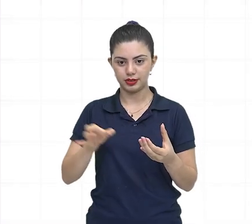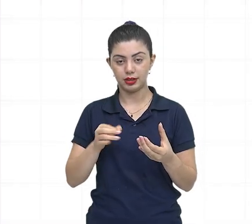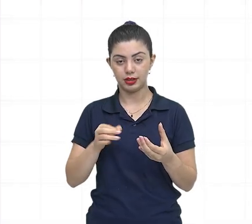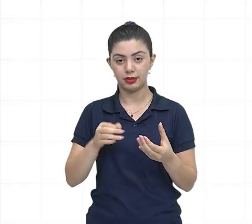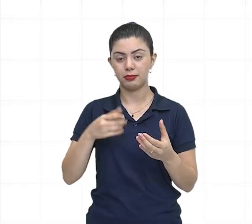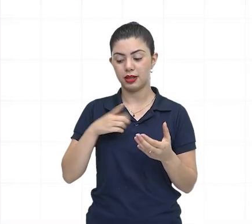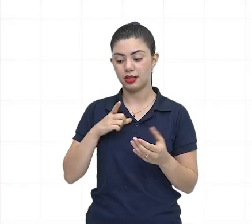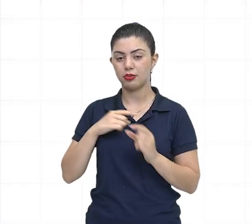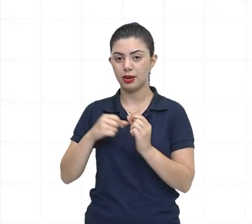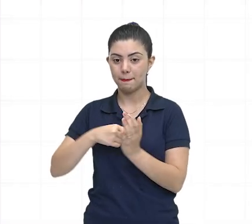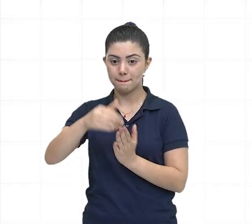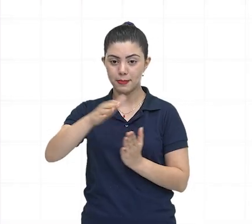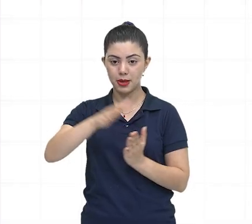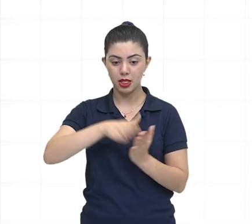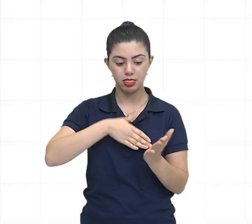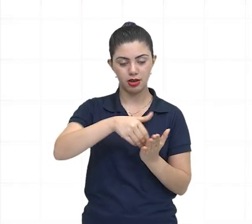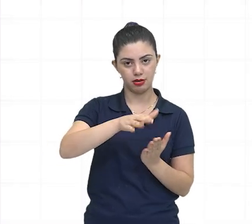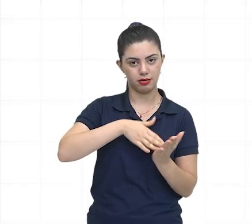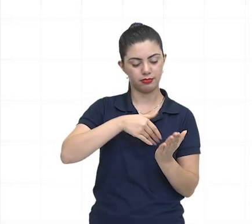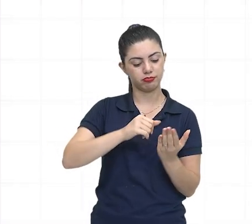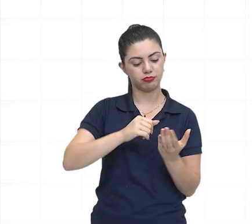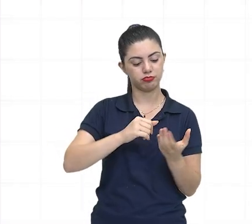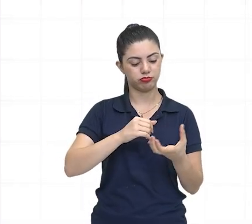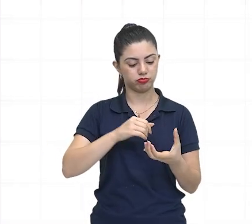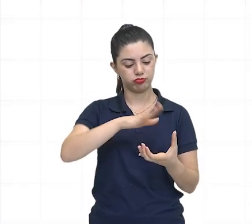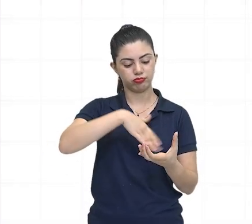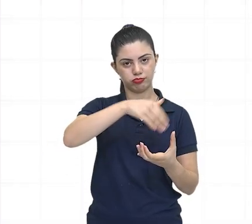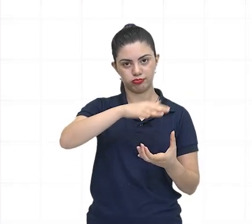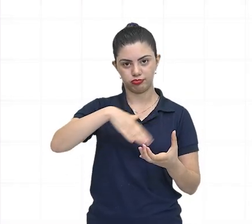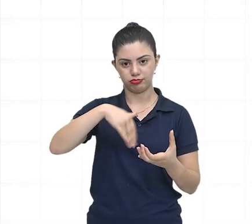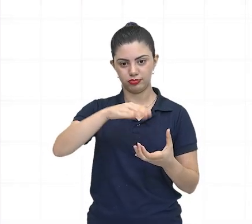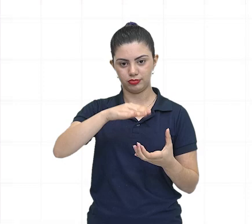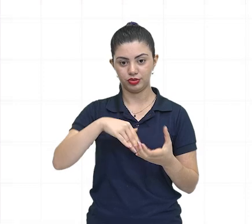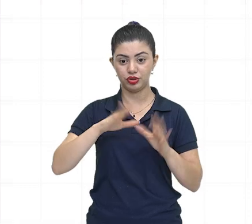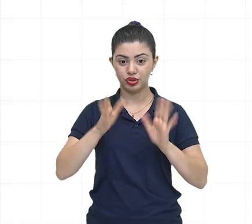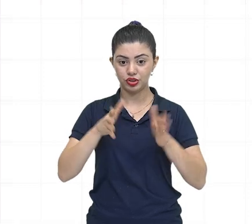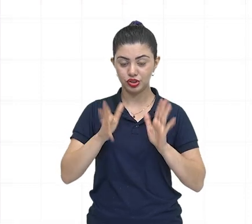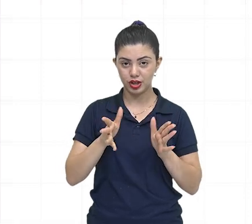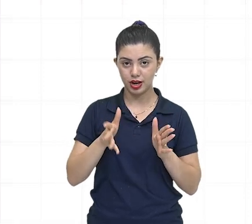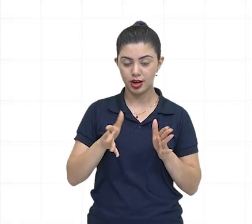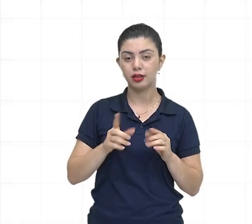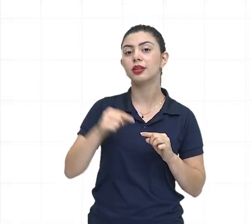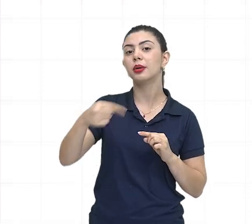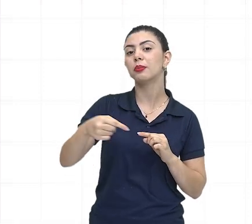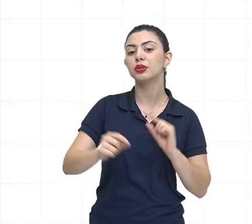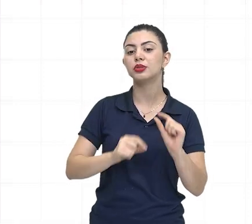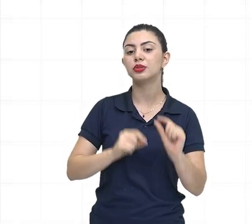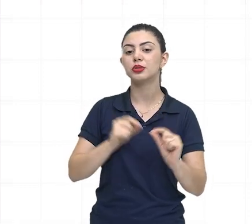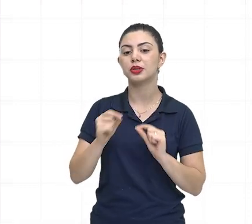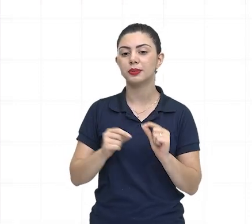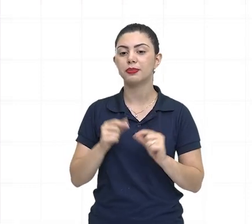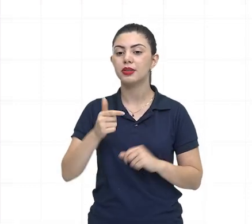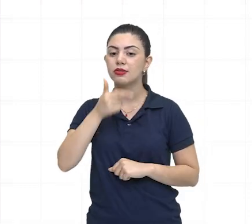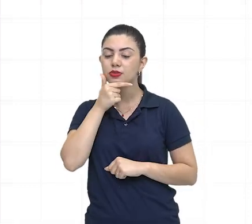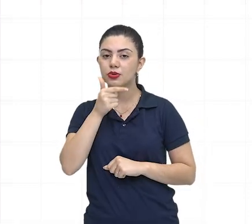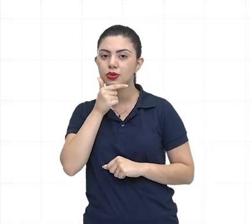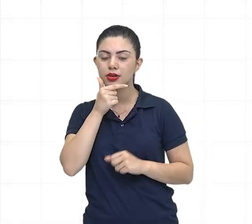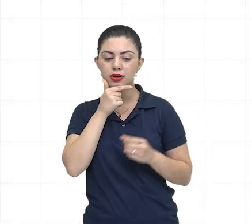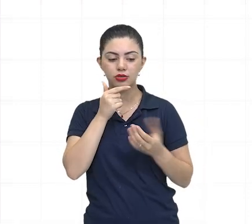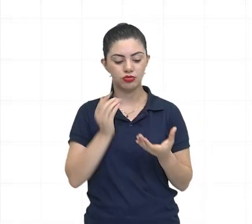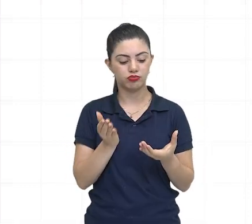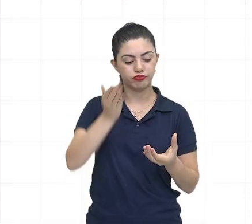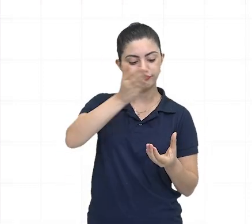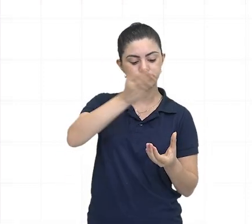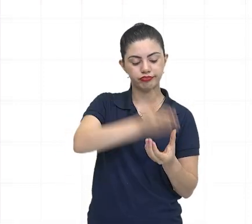faca, passar manteiga nas fatias de pão. Depois, passei manteiga, o que vem agora? Colocar o queijo entre